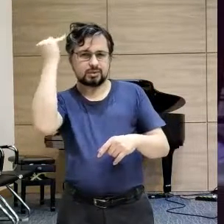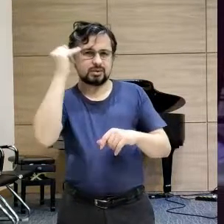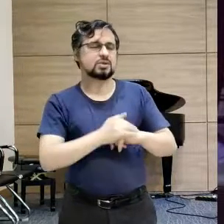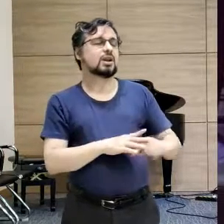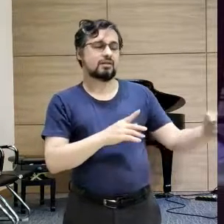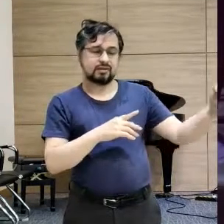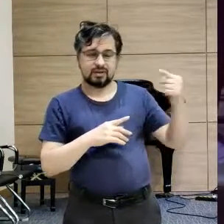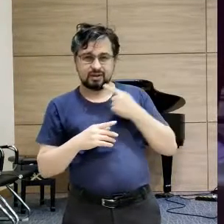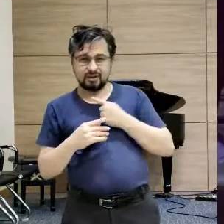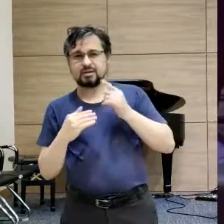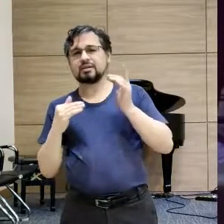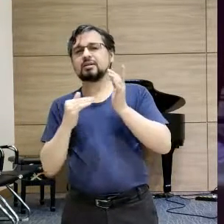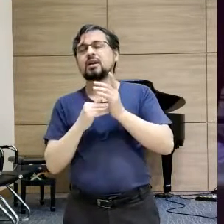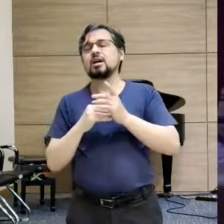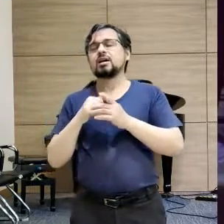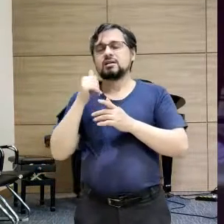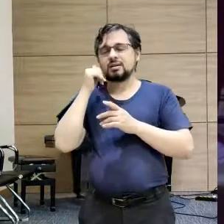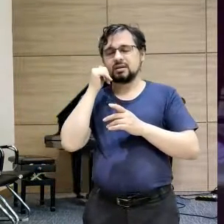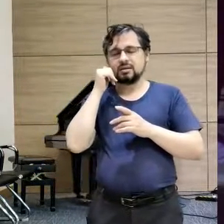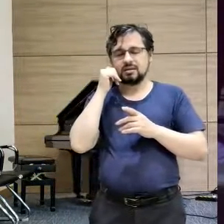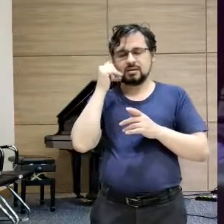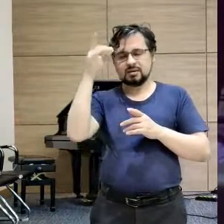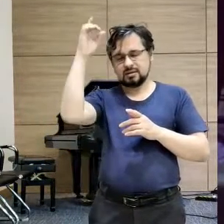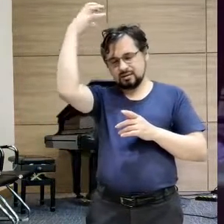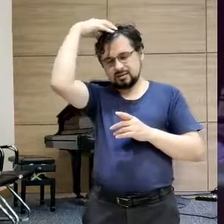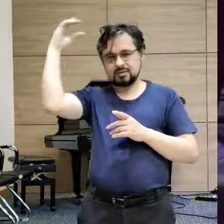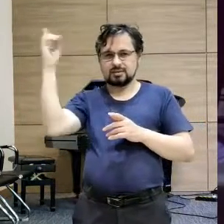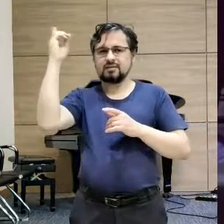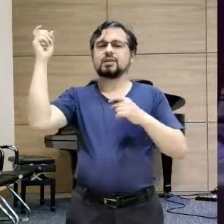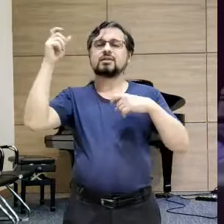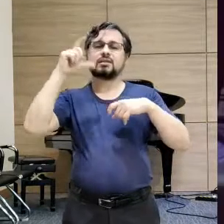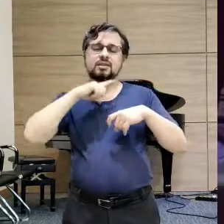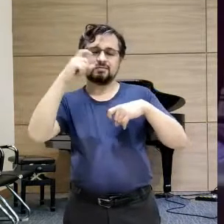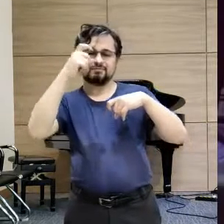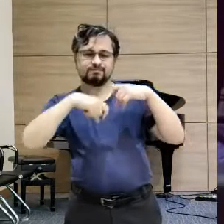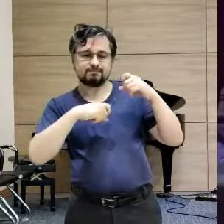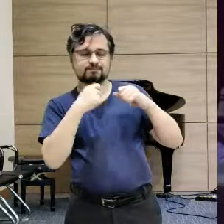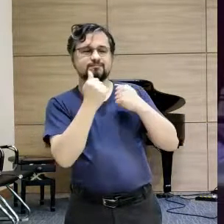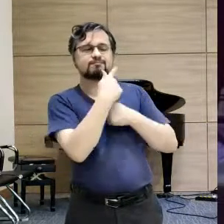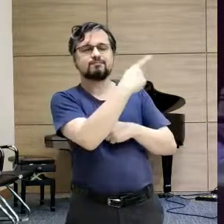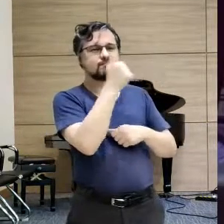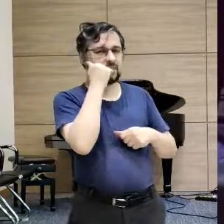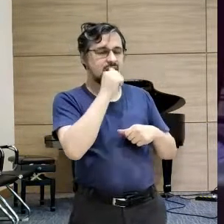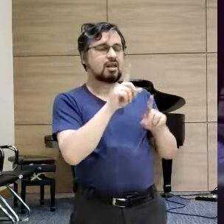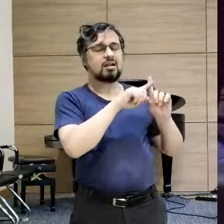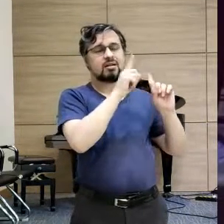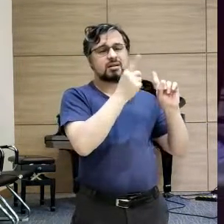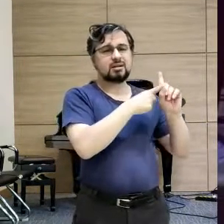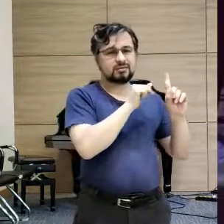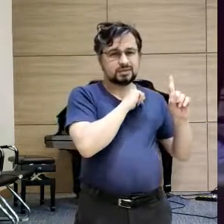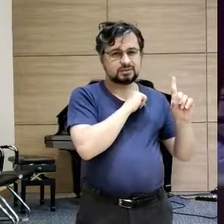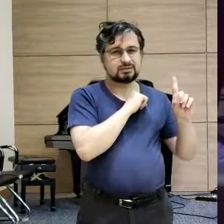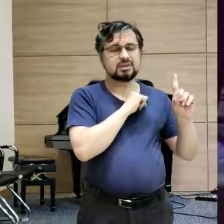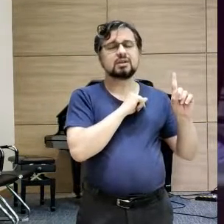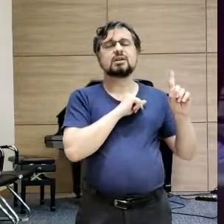e ela vai, e aí tem relações com Davi. A história você já sabe. Depois, fruto dessa relação, ela engravidou. Davi tenta engendrar,